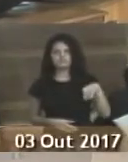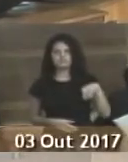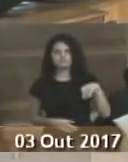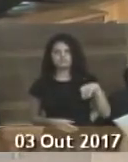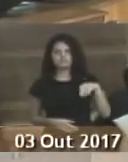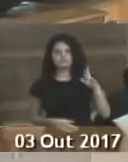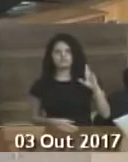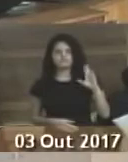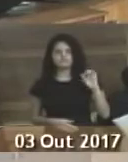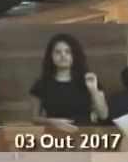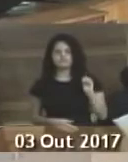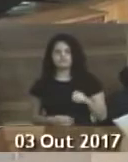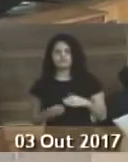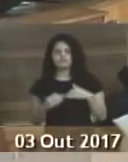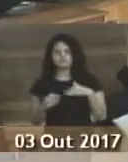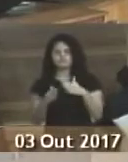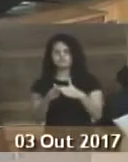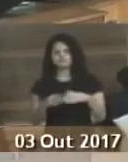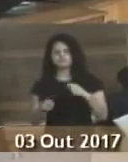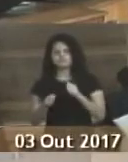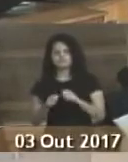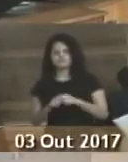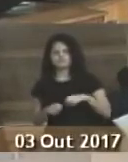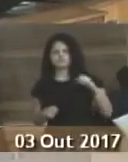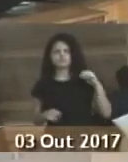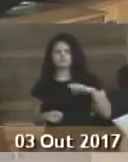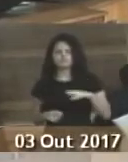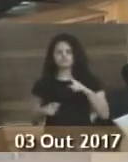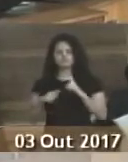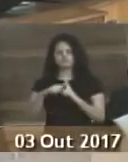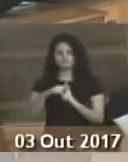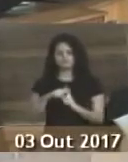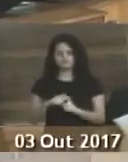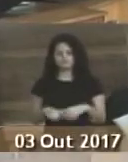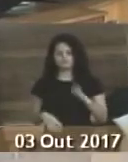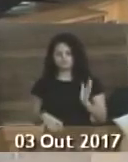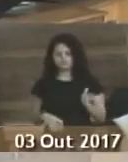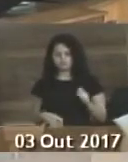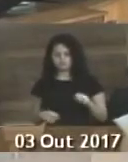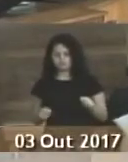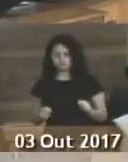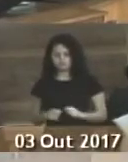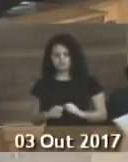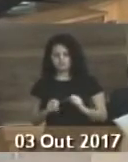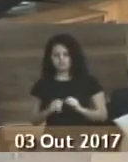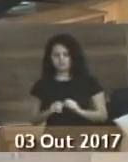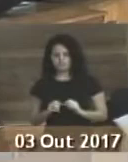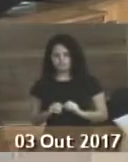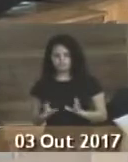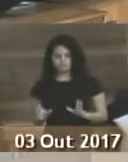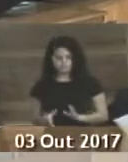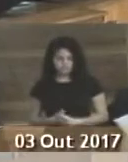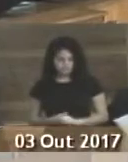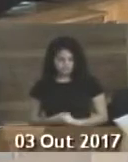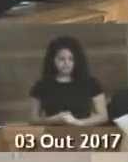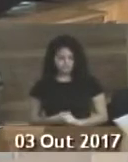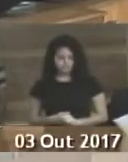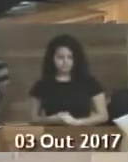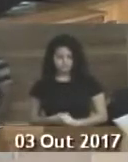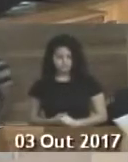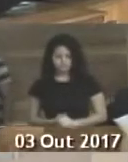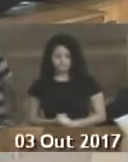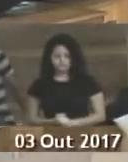nova cruz aqui para o nosso plenário. Essa cruz ficou pronta, claro que num certo tempo, porque foi um trabalho